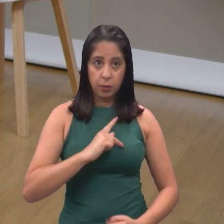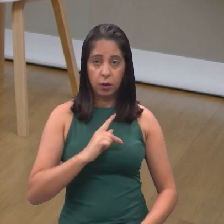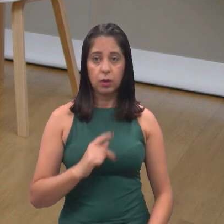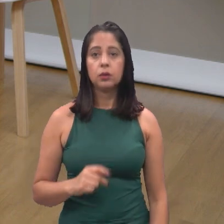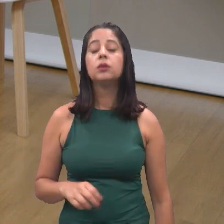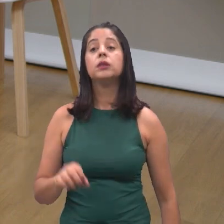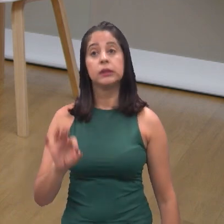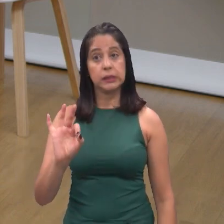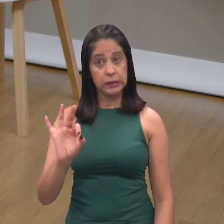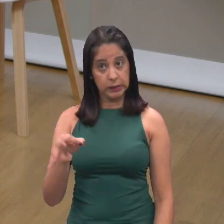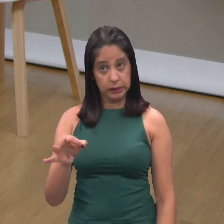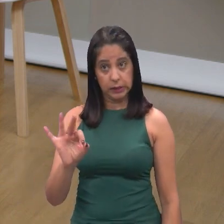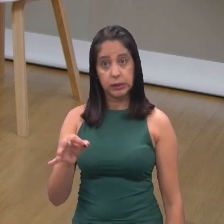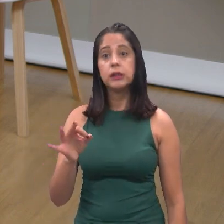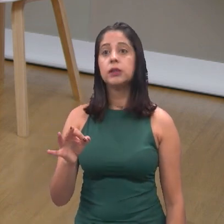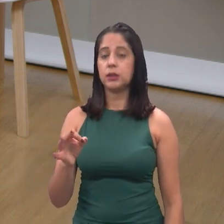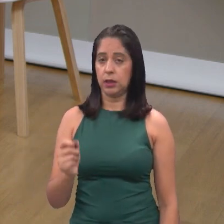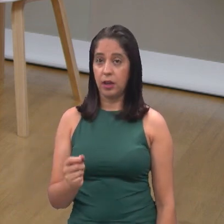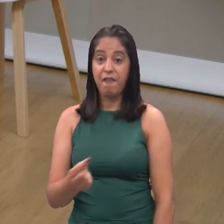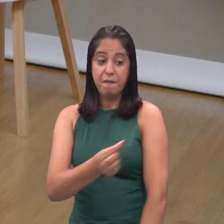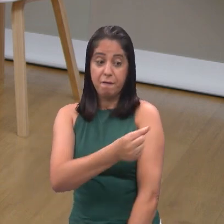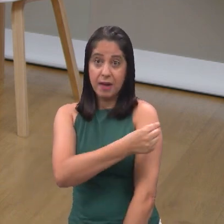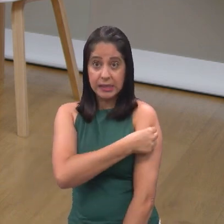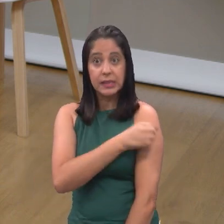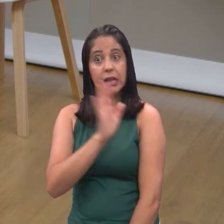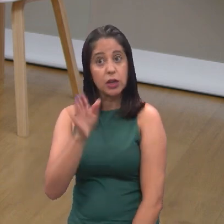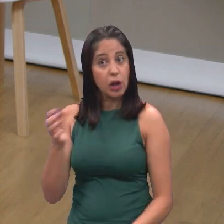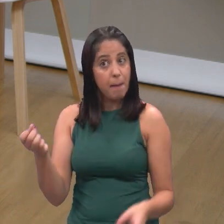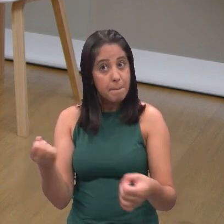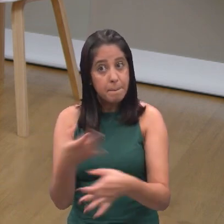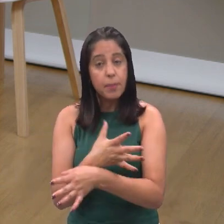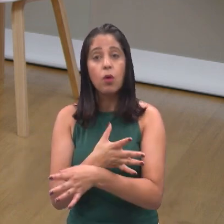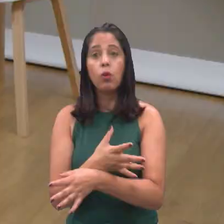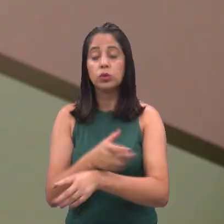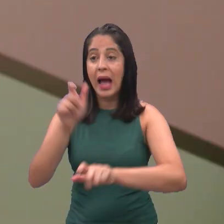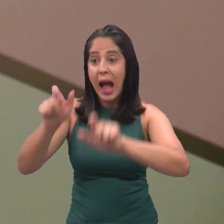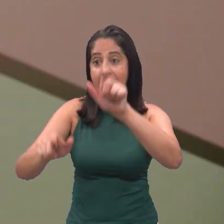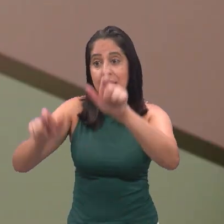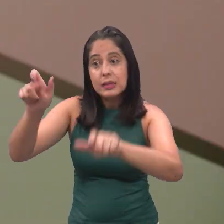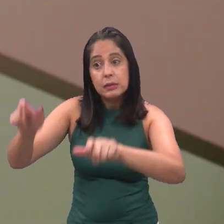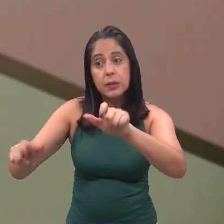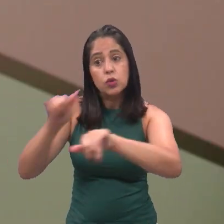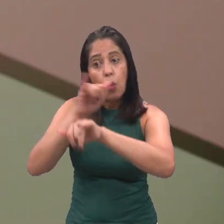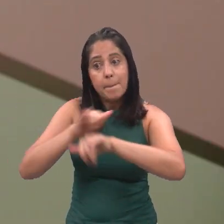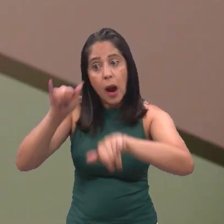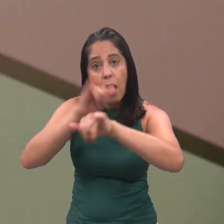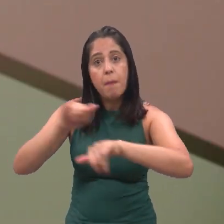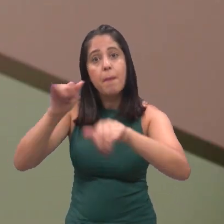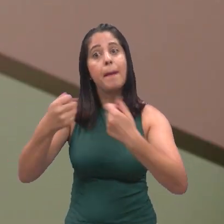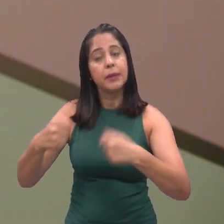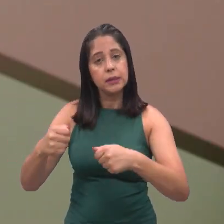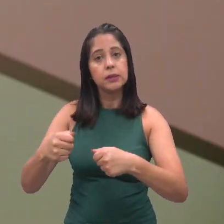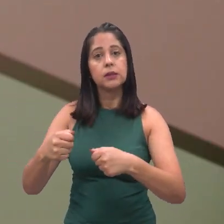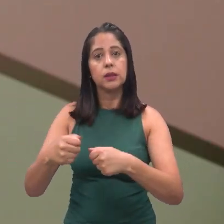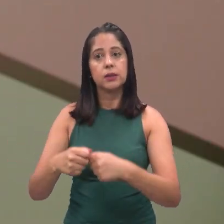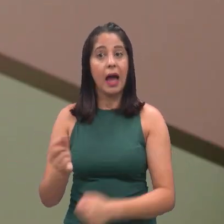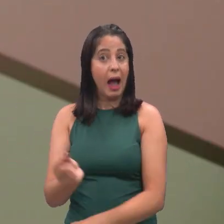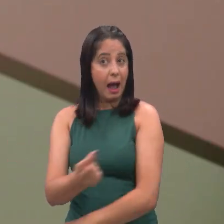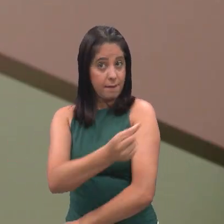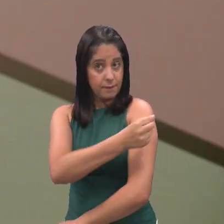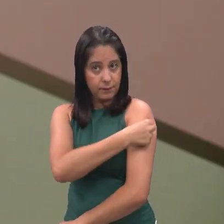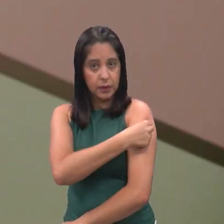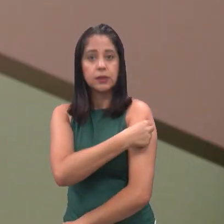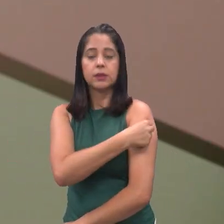gente tem que reforçar isso muito bem com a população, para que as pessoas saibam e vão procurar a vacina. Então, a vacina ela é contemplada